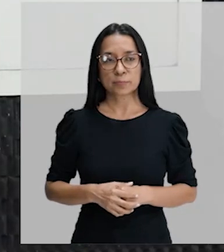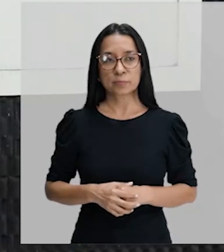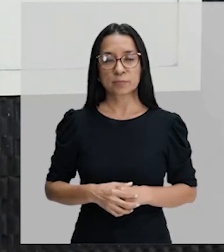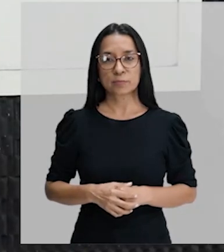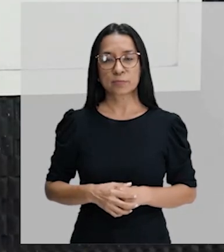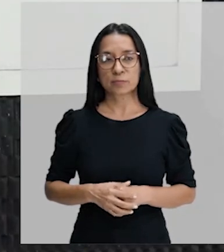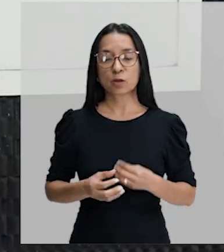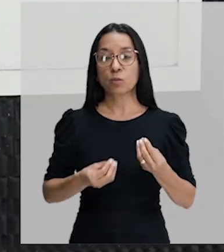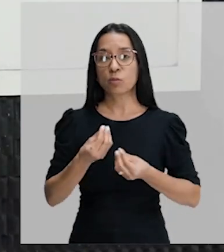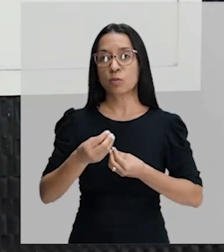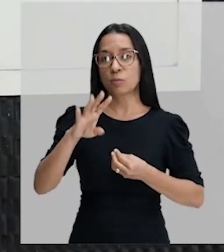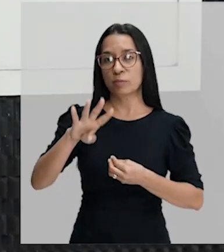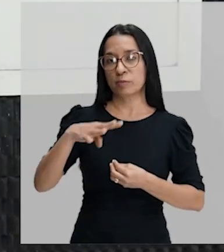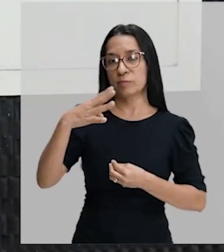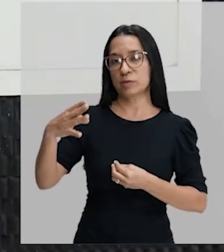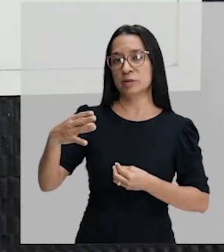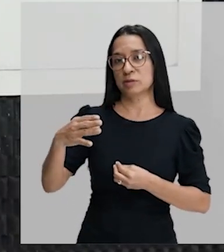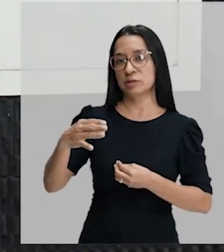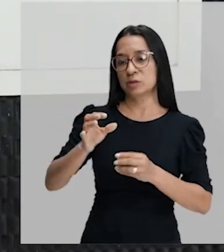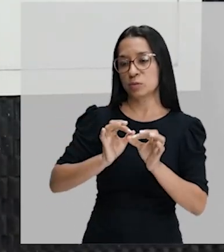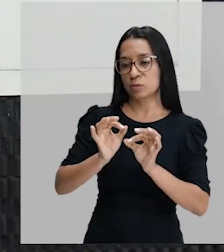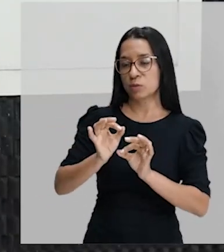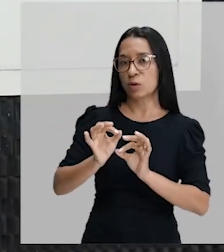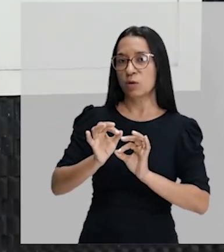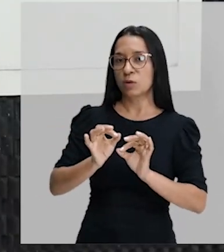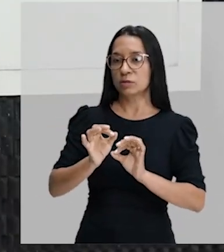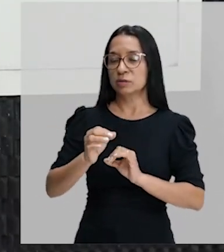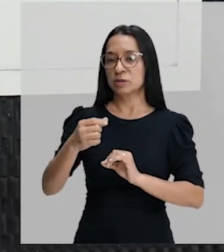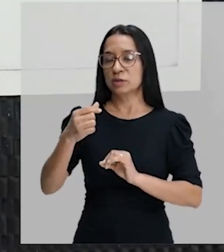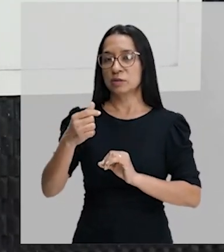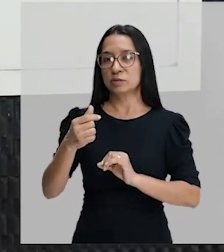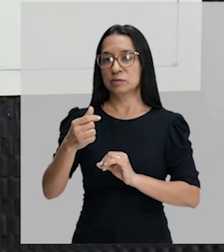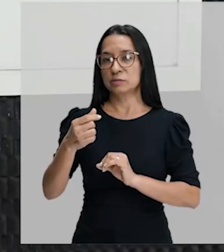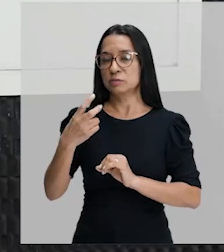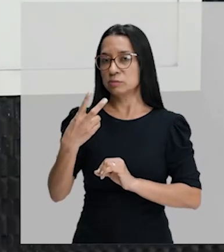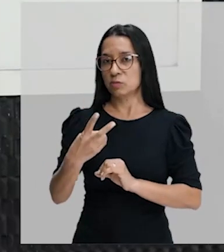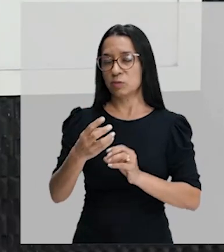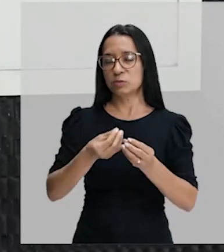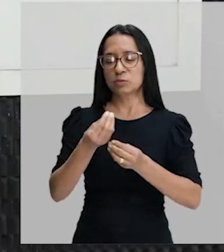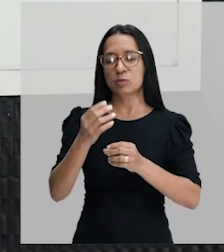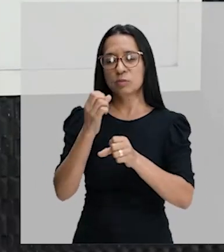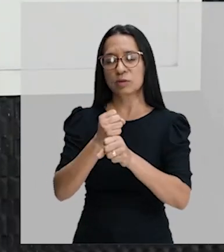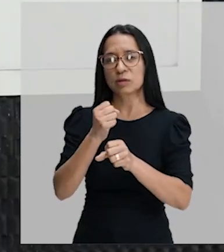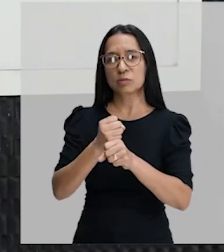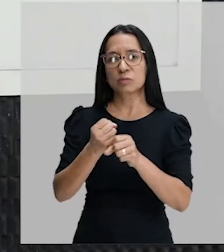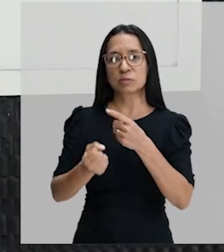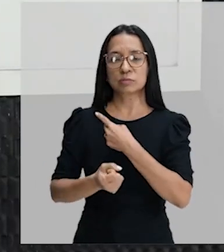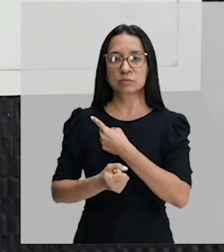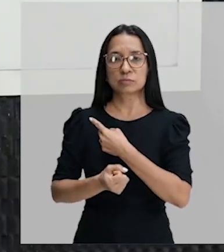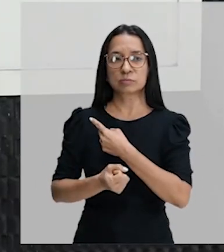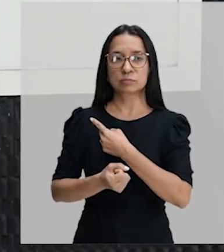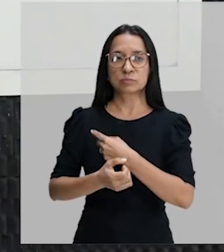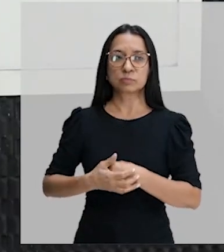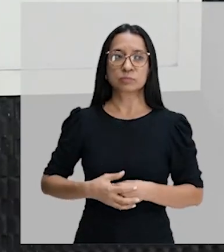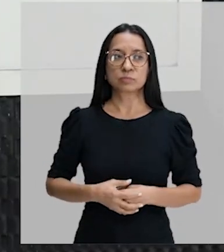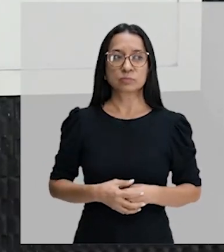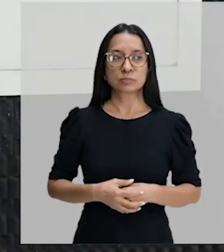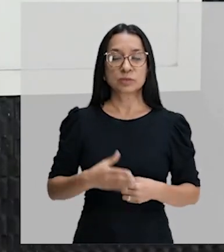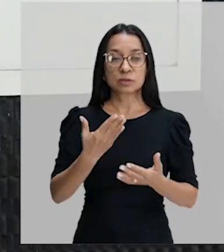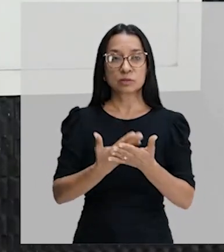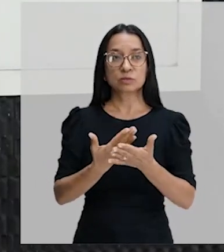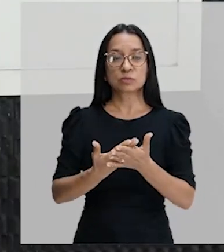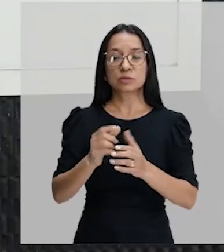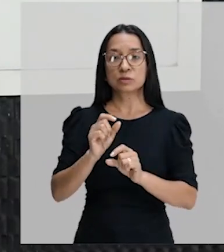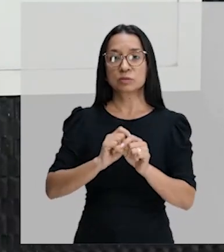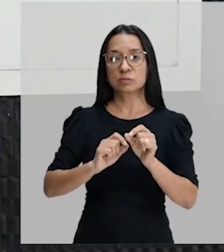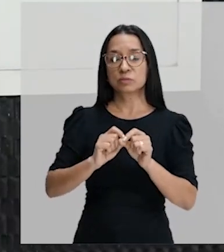Como é uma matriz de ordem 2, né, como é que se calcula o determinante de uma matriz de ordem 2? Estudamos isso aí